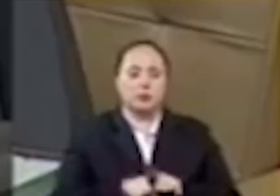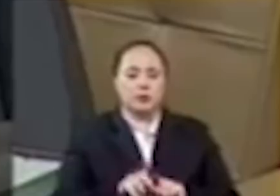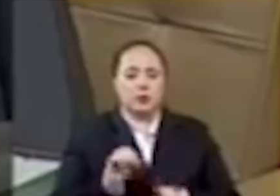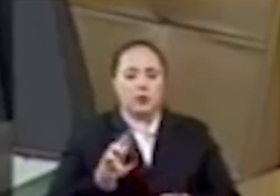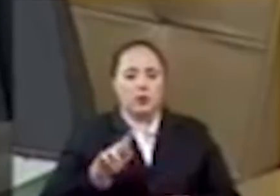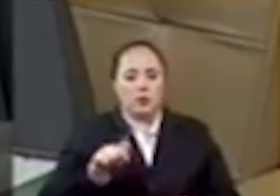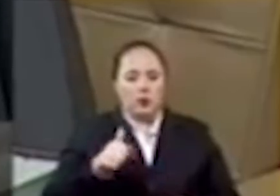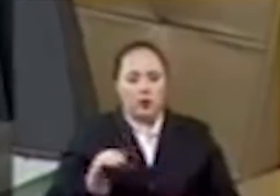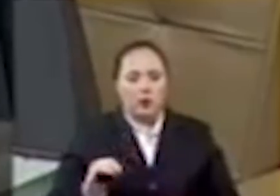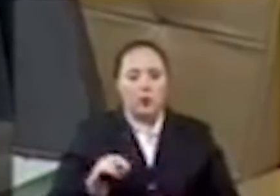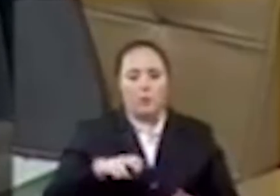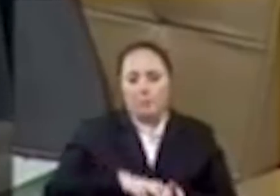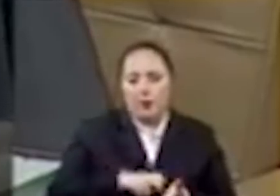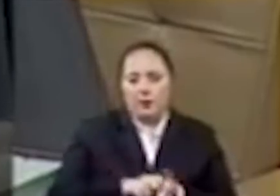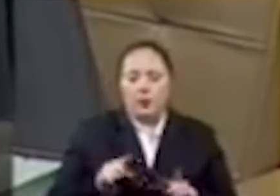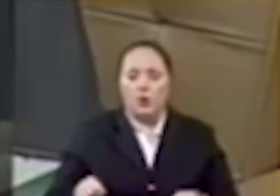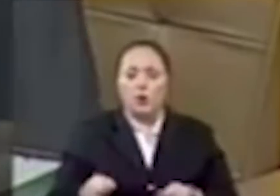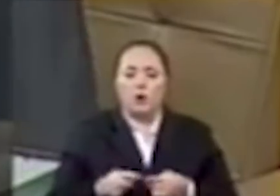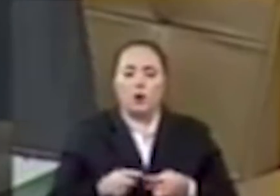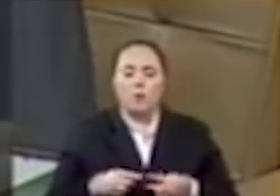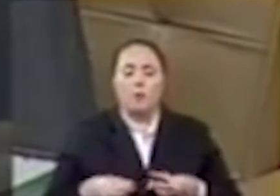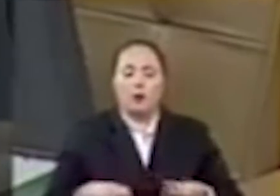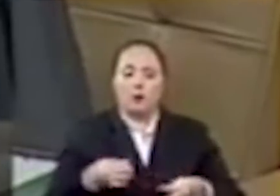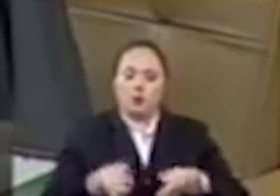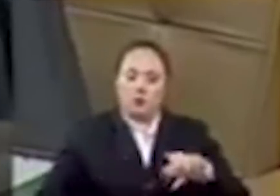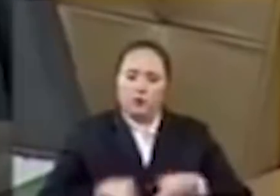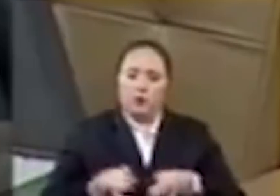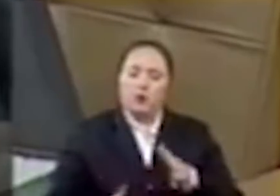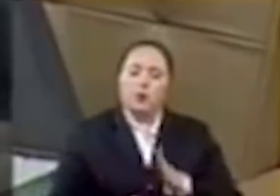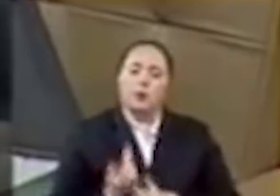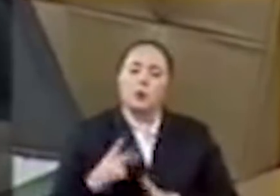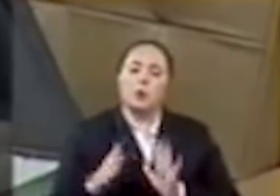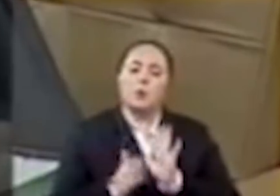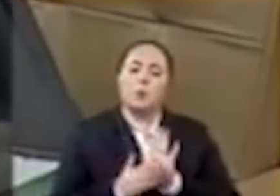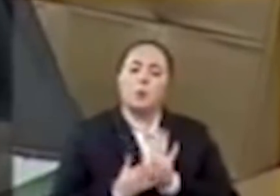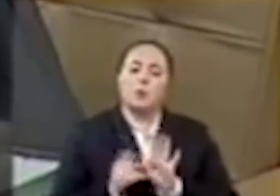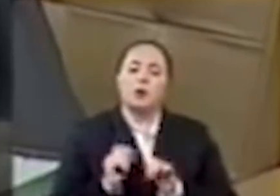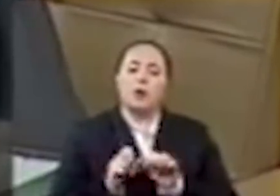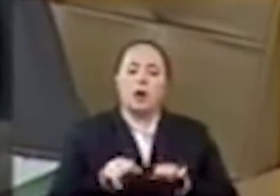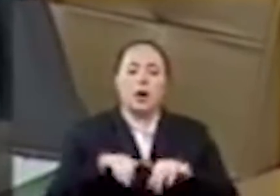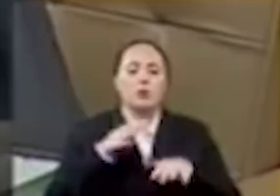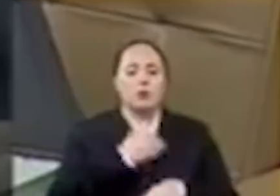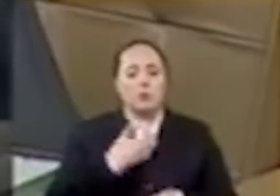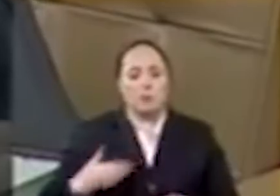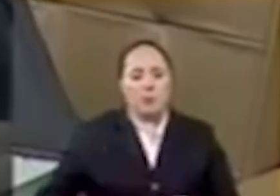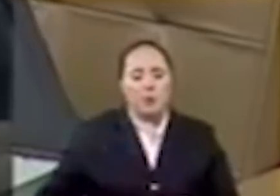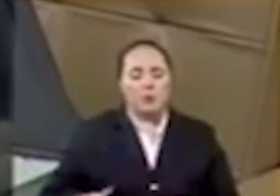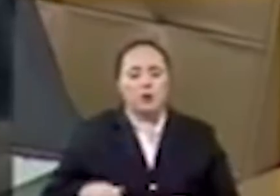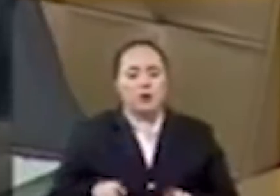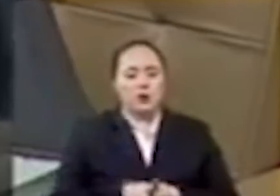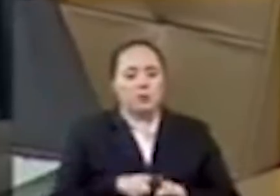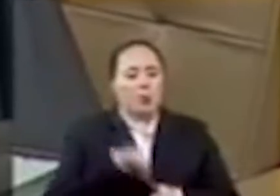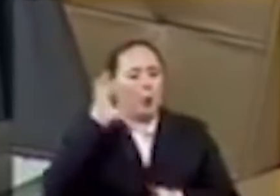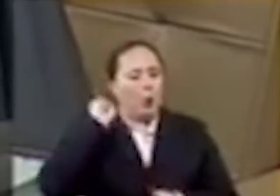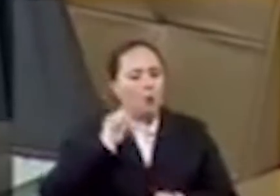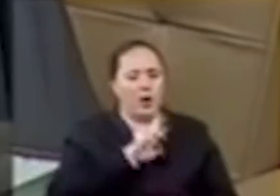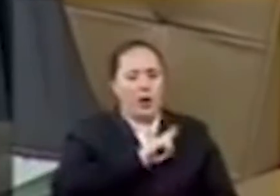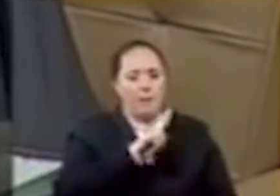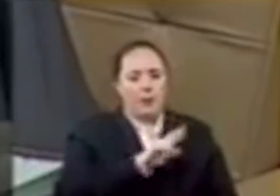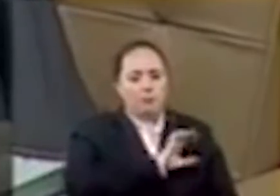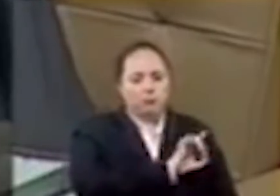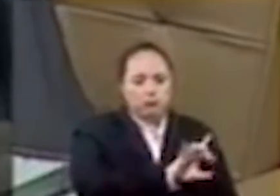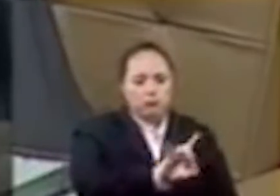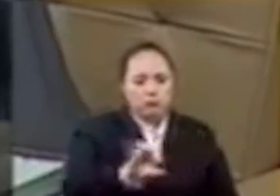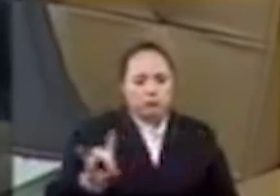vinculado ao Ministério da Justiça, que para a formulação da sua proposta realiza audiências públicas, ouve todos os representantes dos